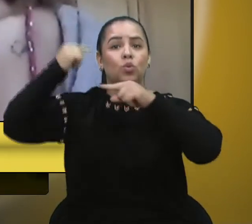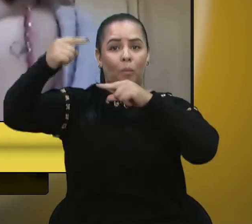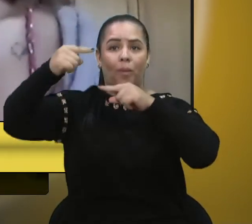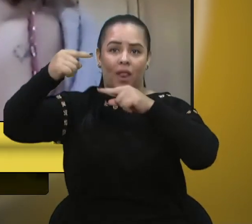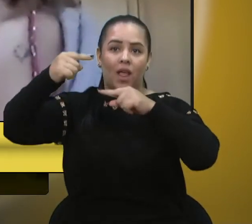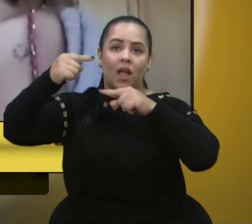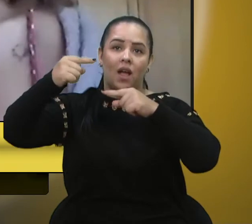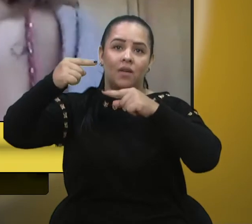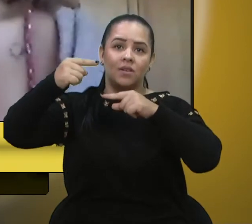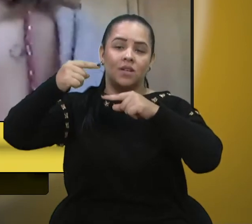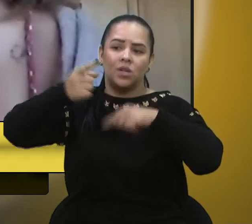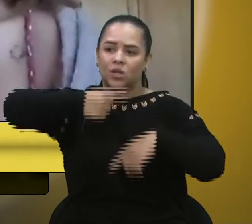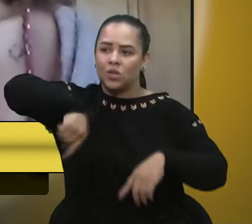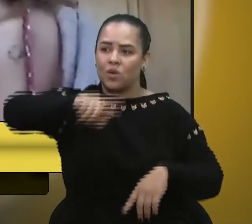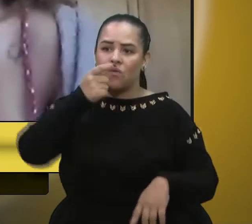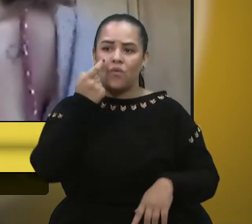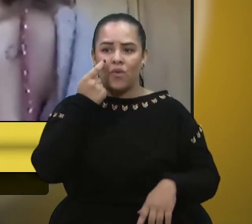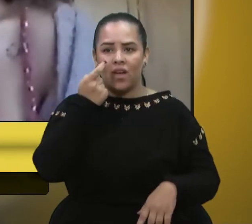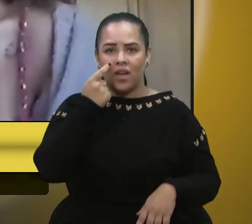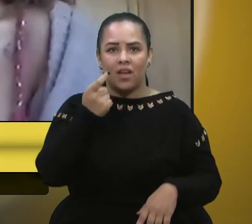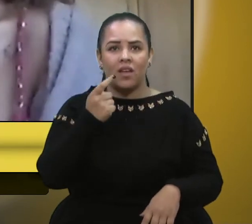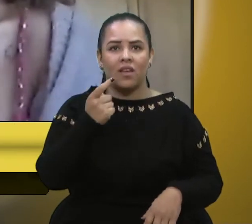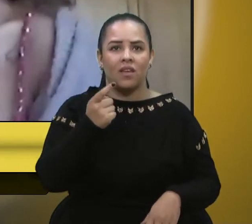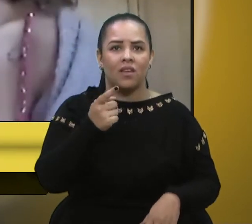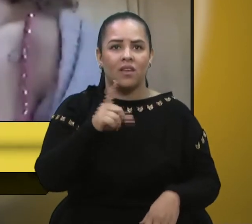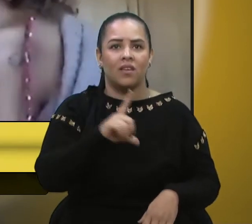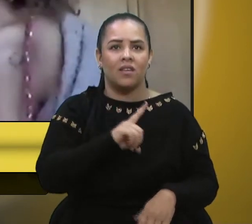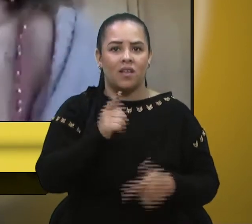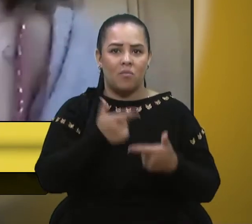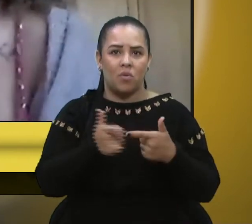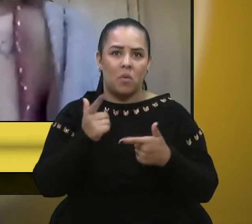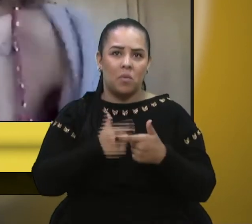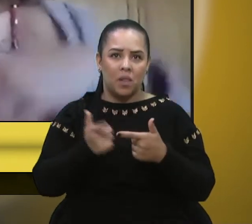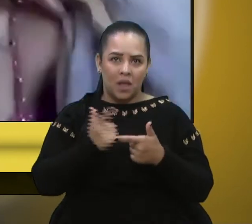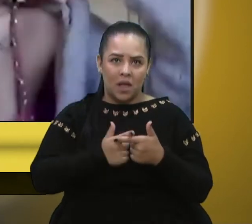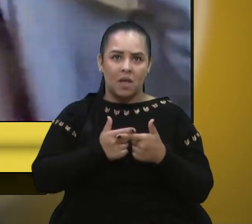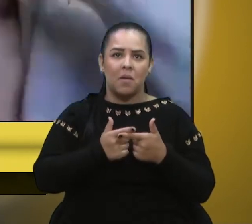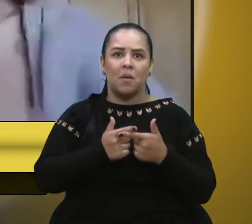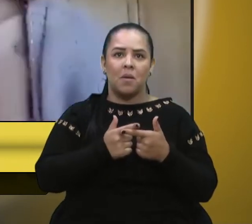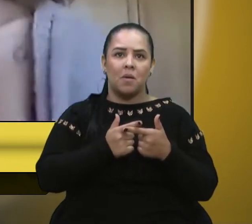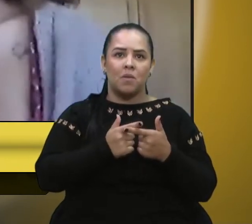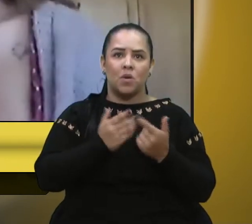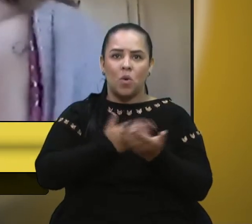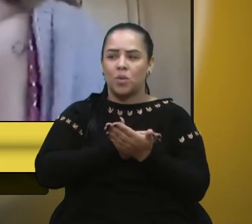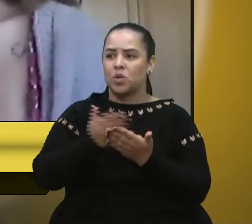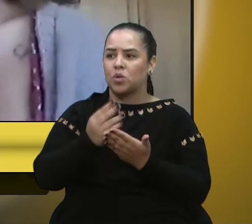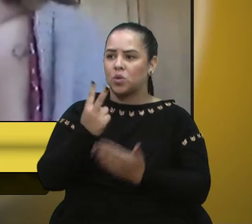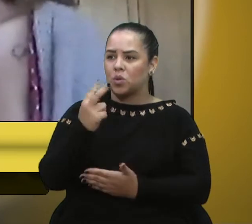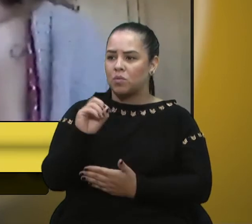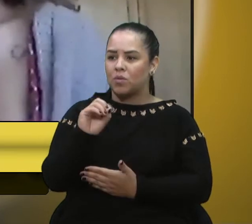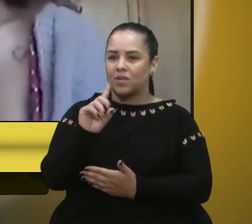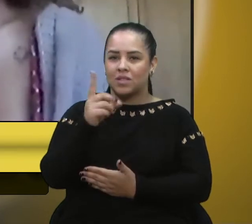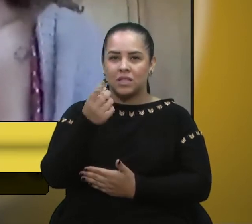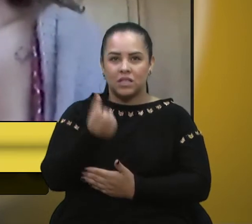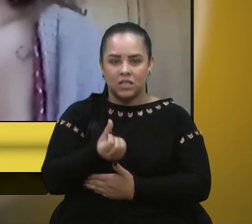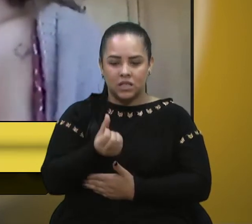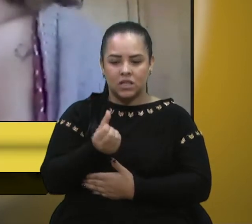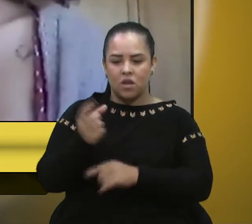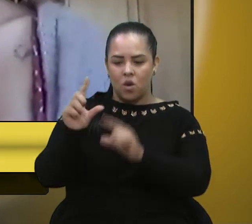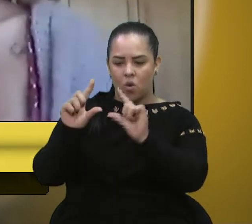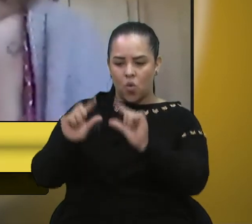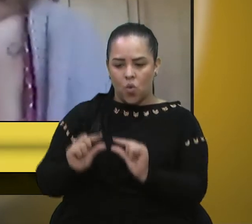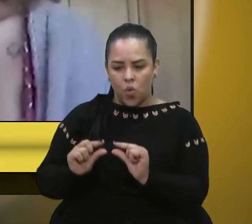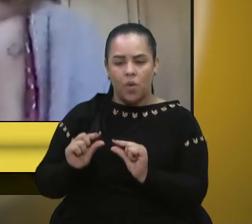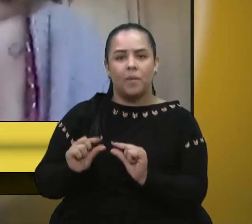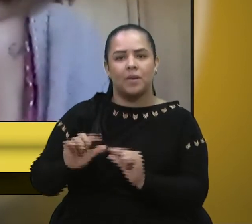viemos tendo um desfinanciamento da área da assistência social desde 2016, com uma baixa de recursos para